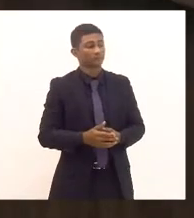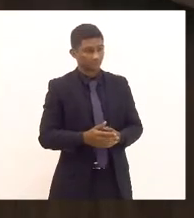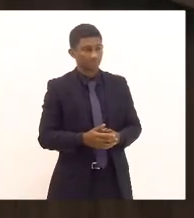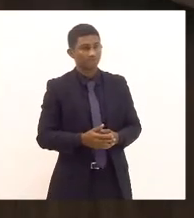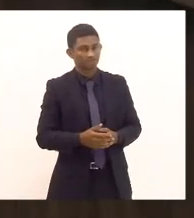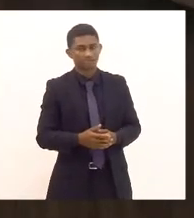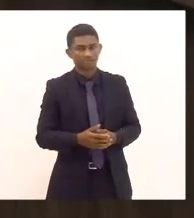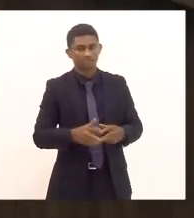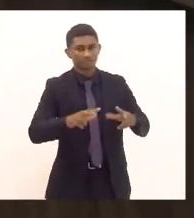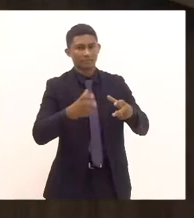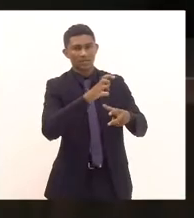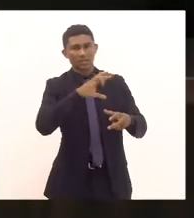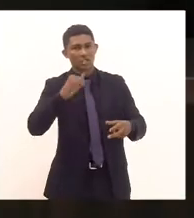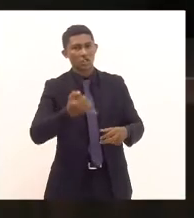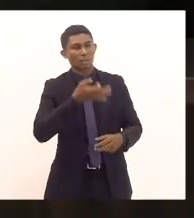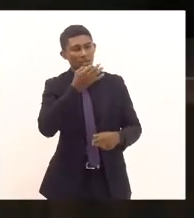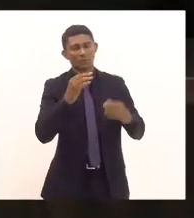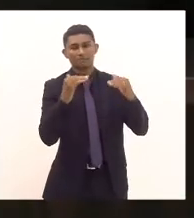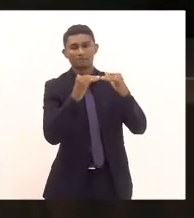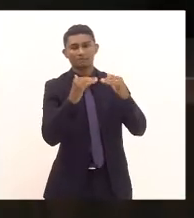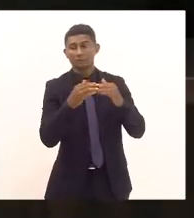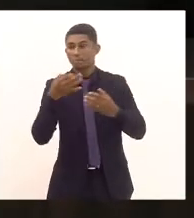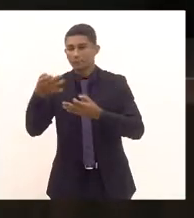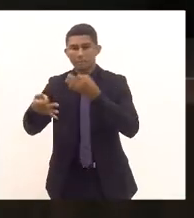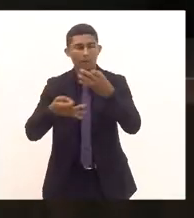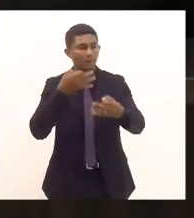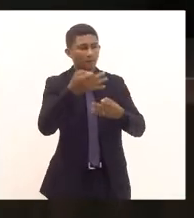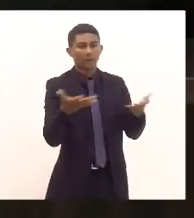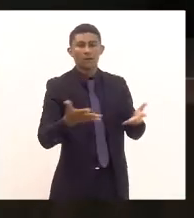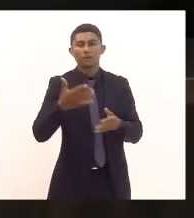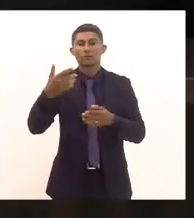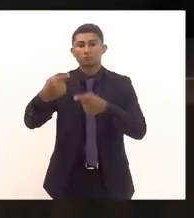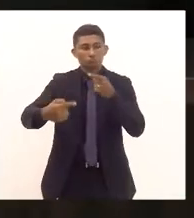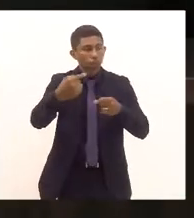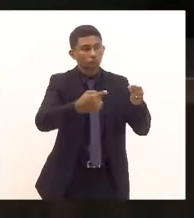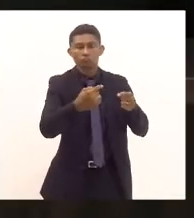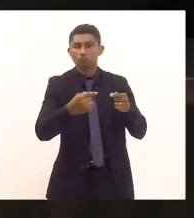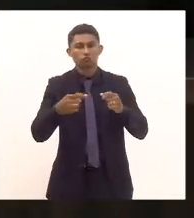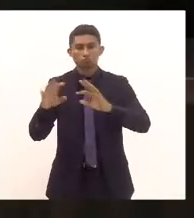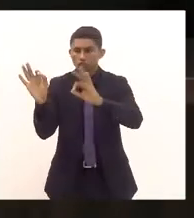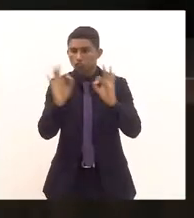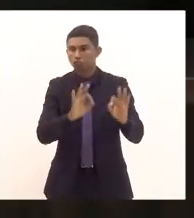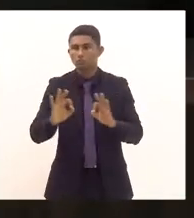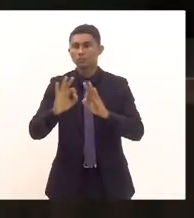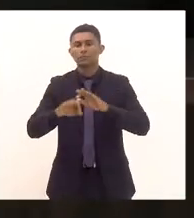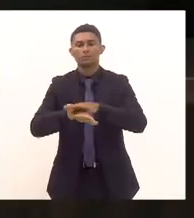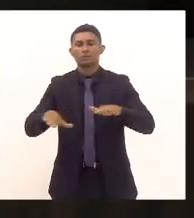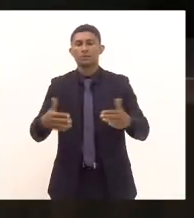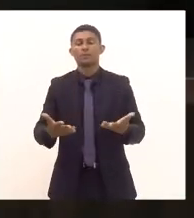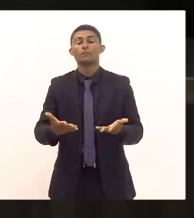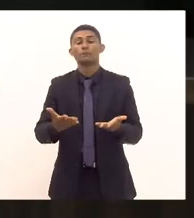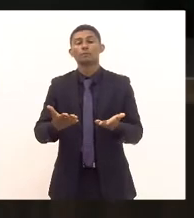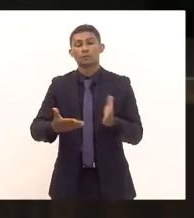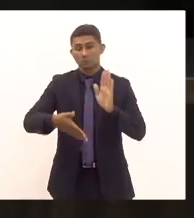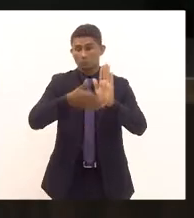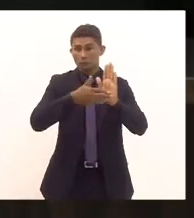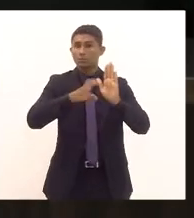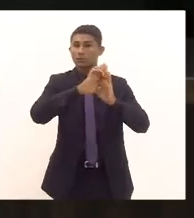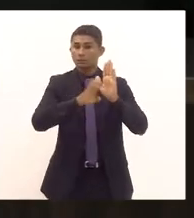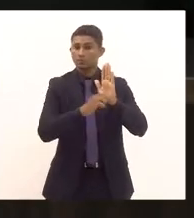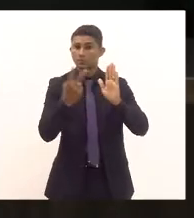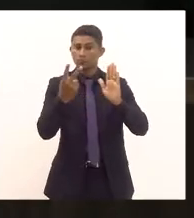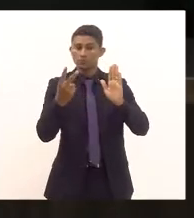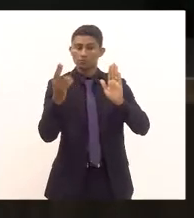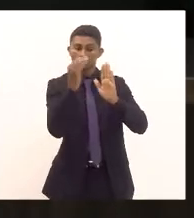da ccj os pareceres emitidos em discussão não havendo Quem Queira discutir se é de discussão presente proposta recebeu duas emendas e